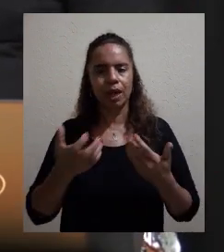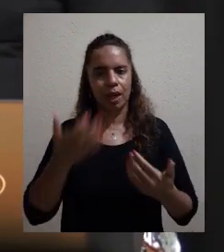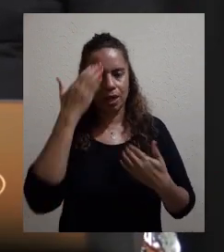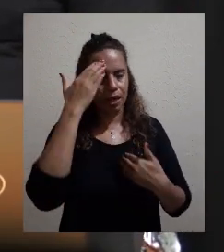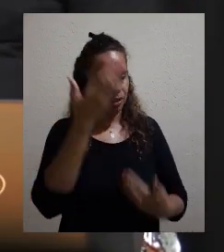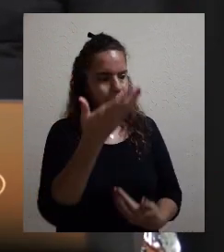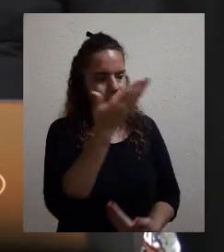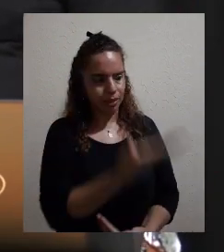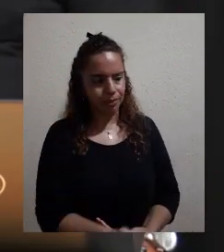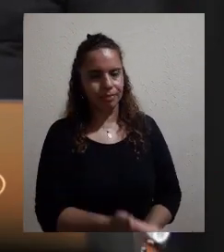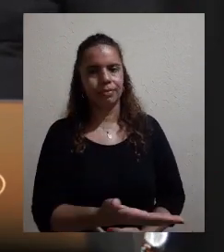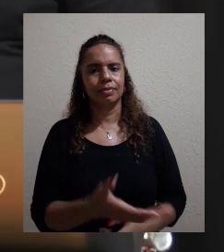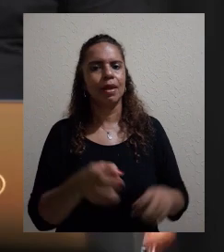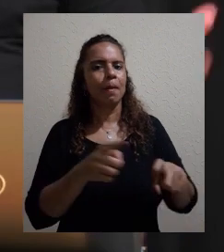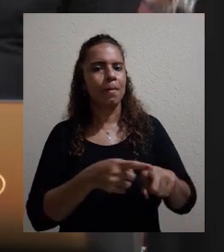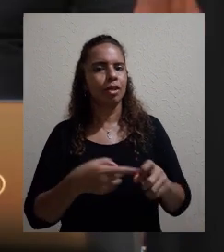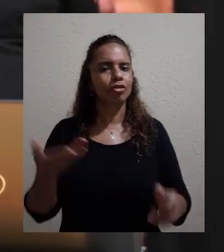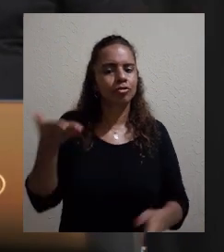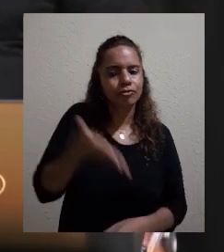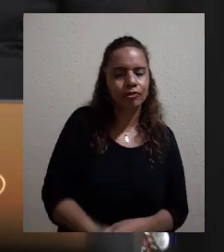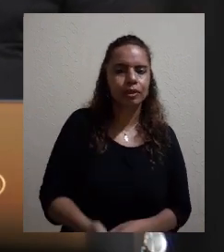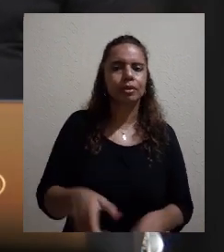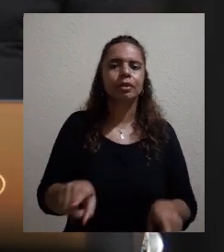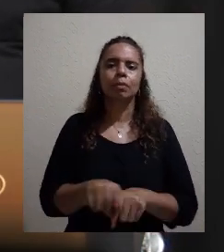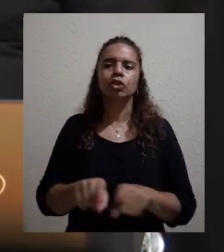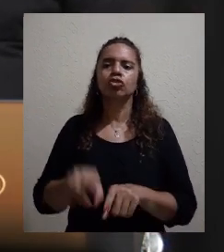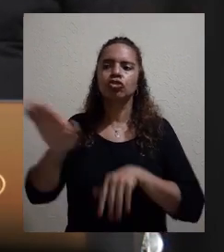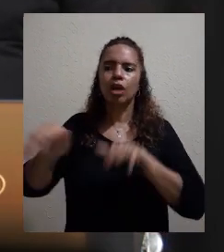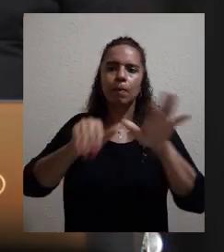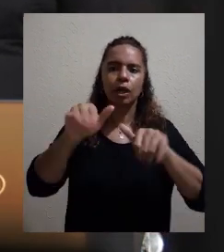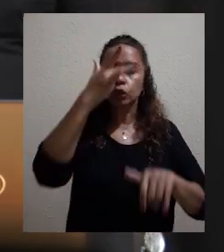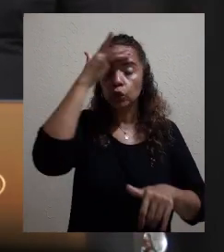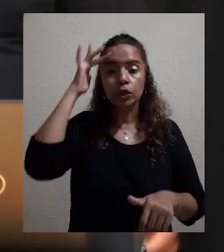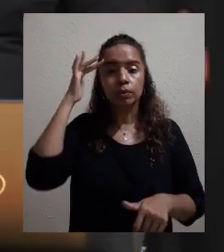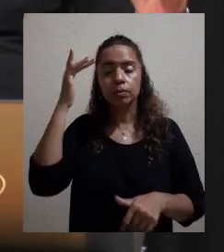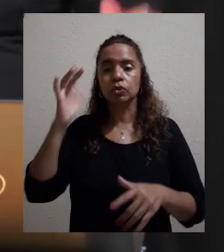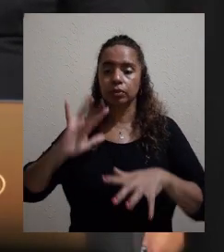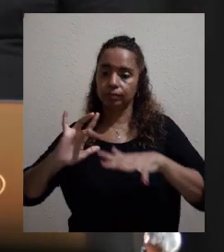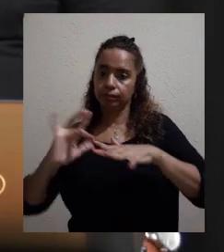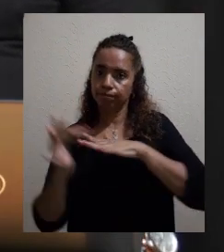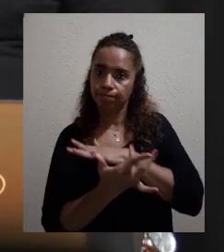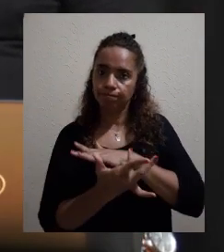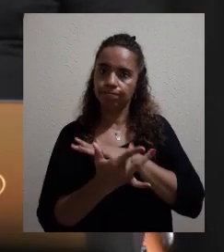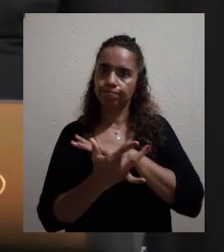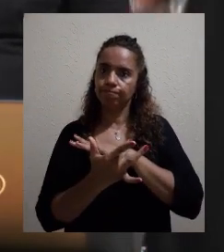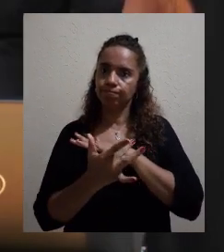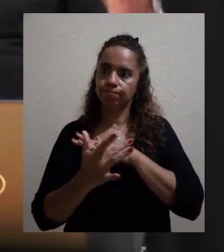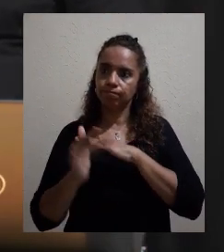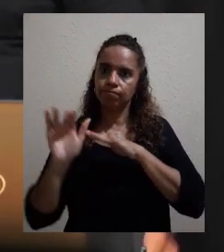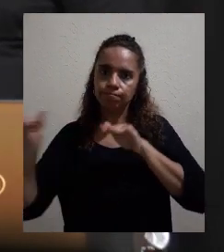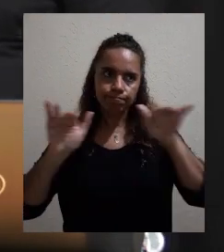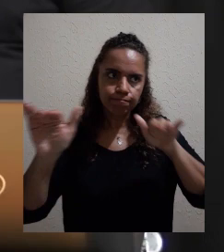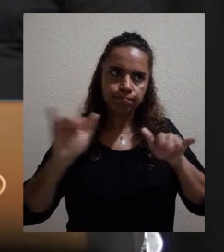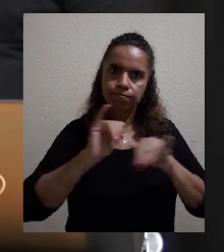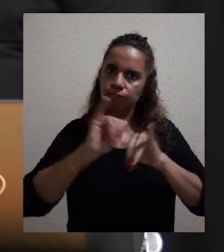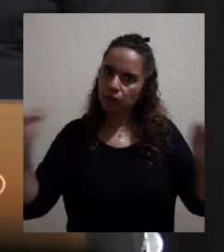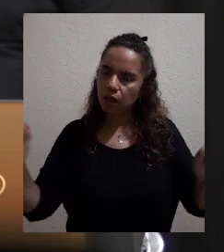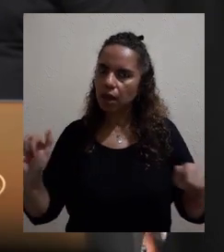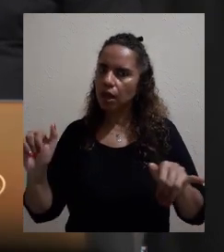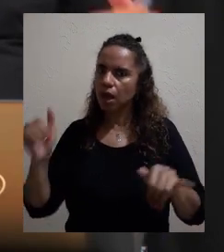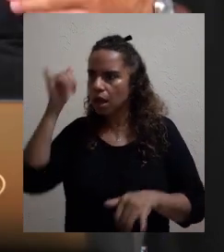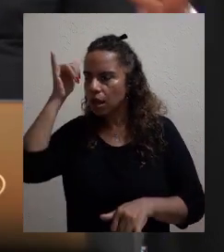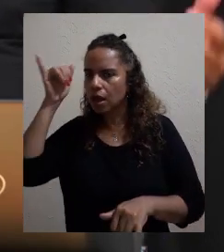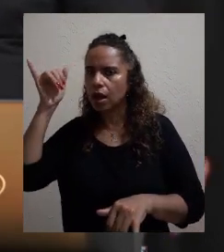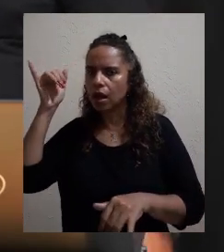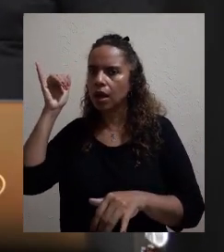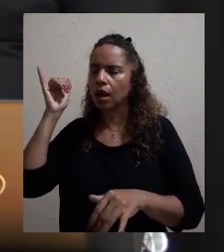dia da ação desses profissionais. Então, queria mais uma vez agradecer e chamar todo mundo a se manifestar nas redes